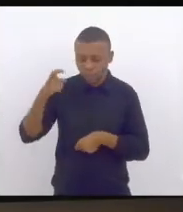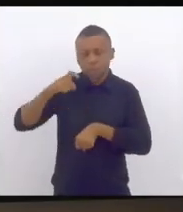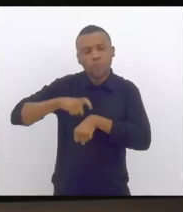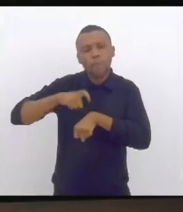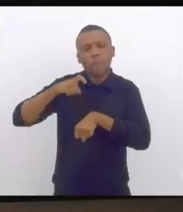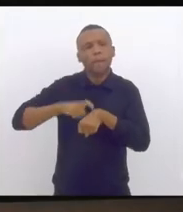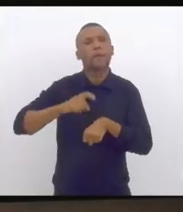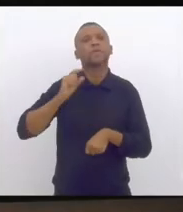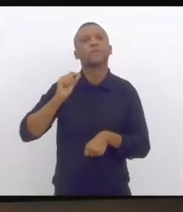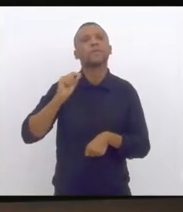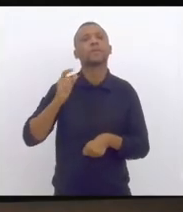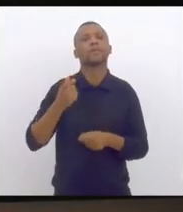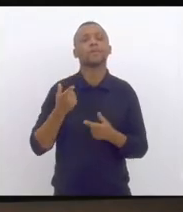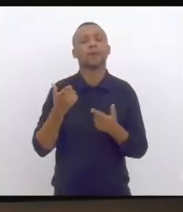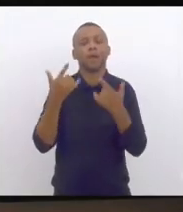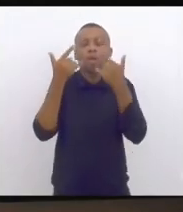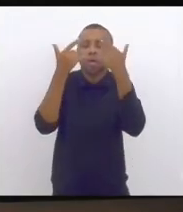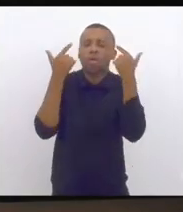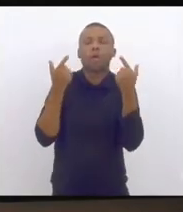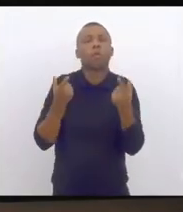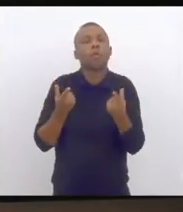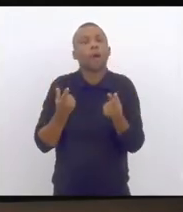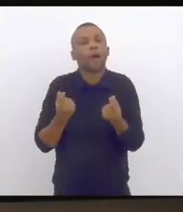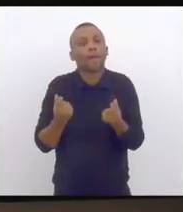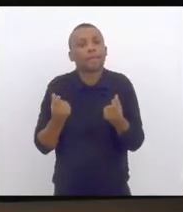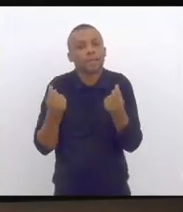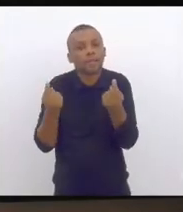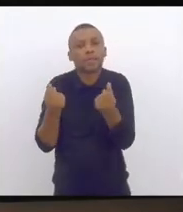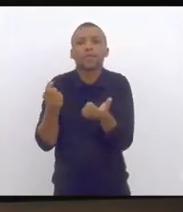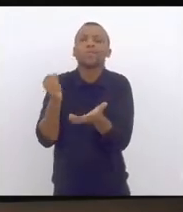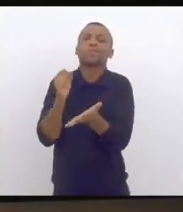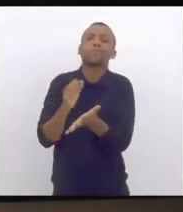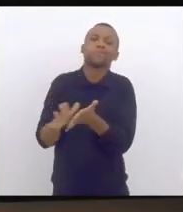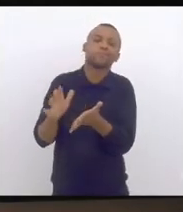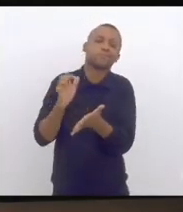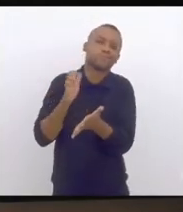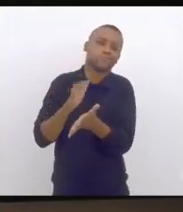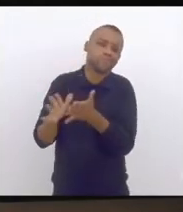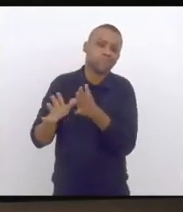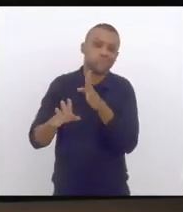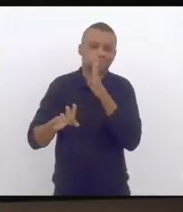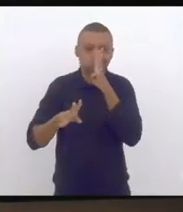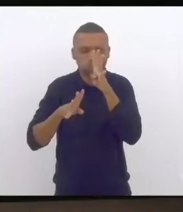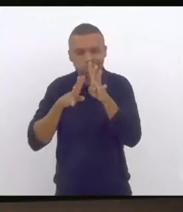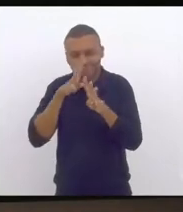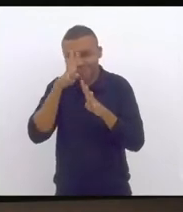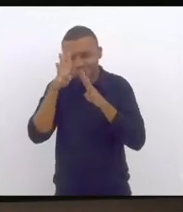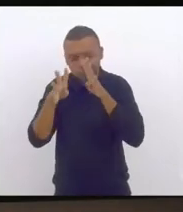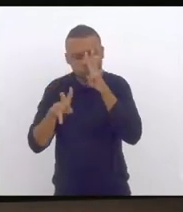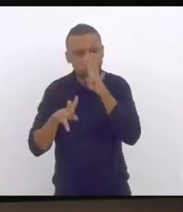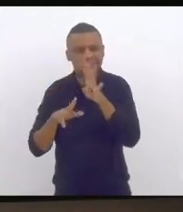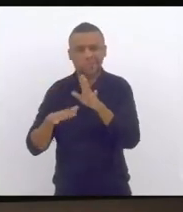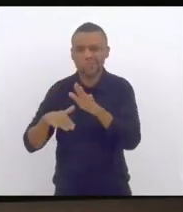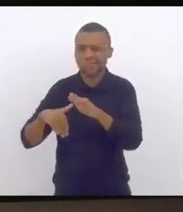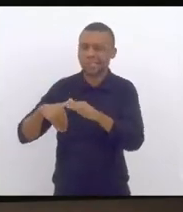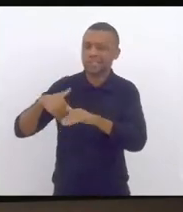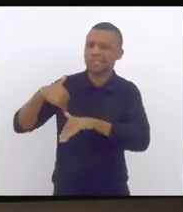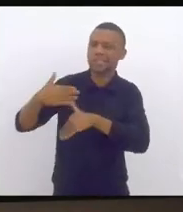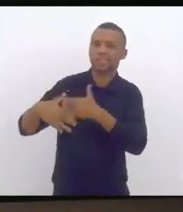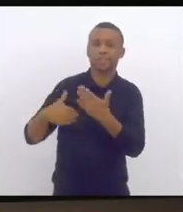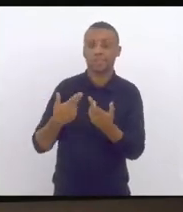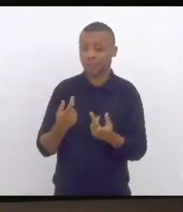em que o capitalismo, o consumo desenfreado, o desenvolvimento nada